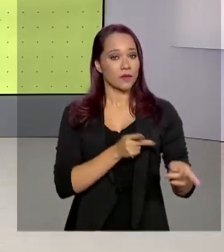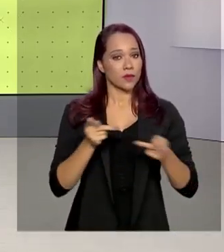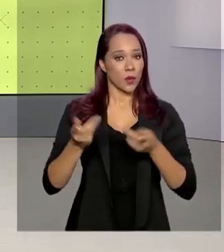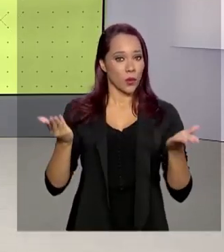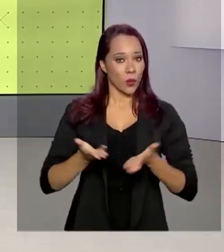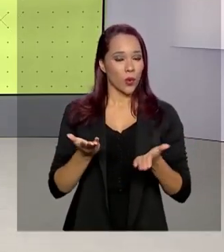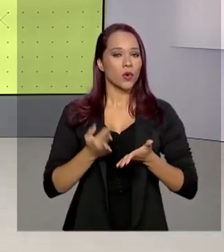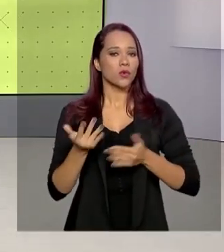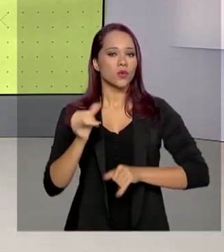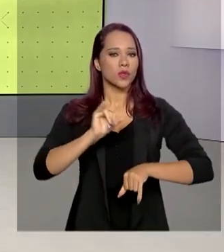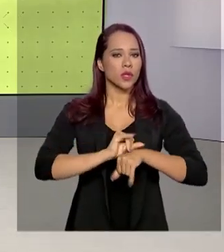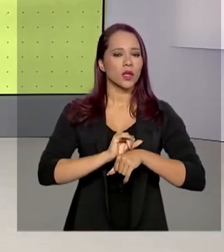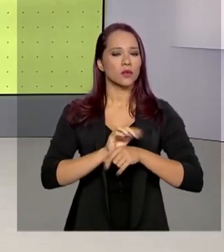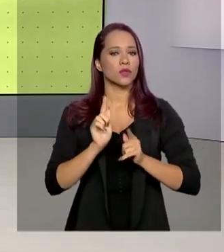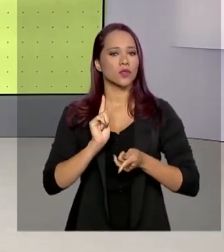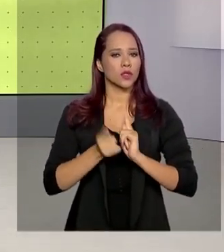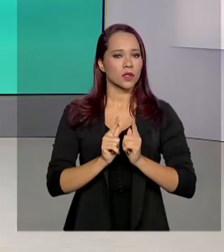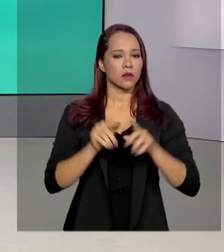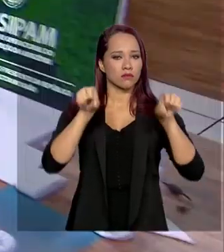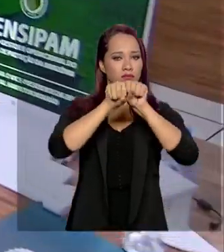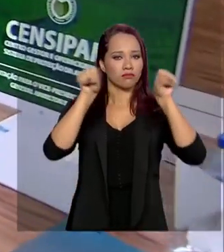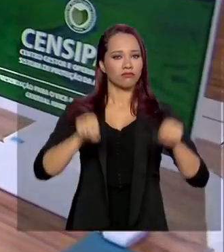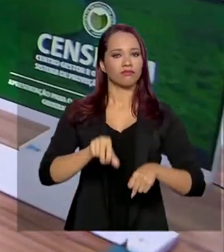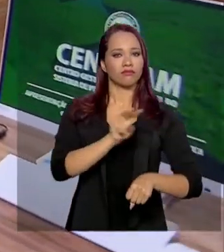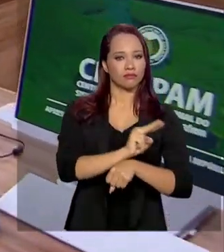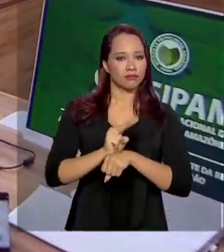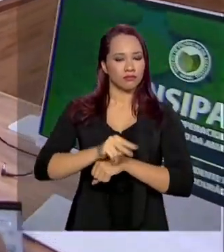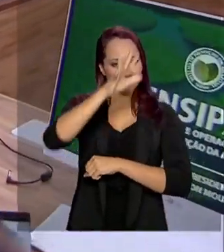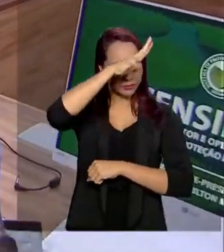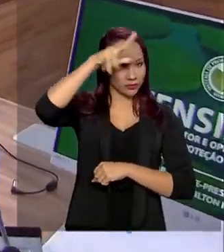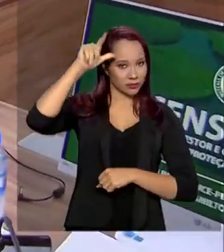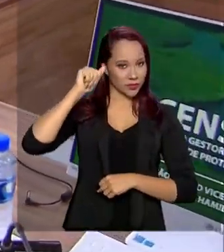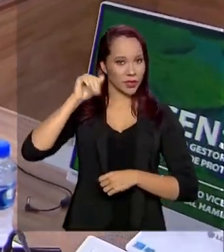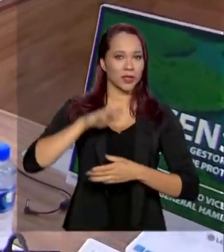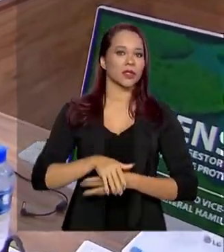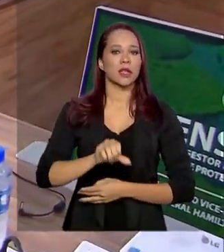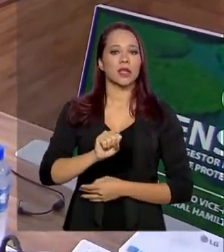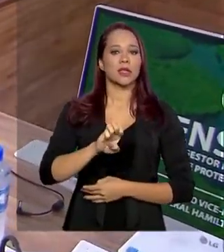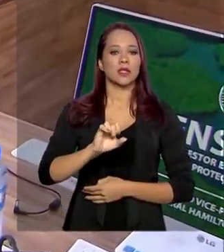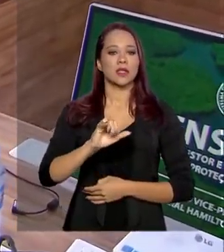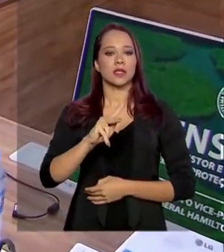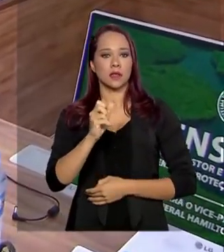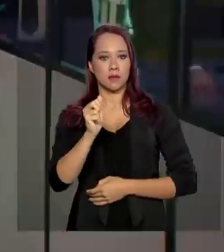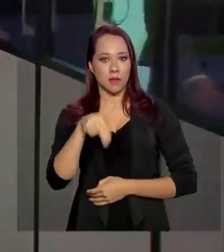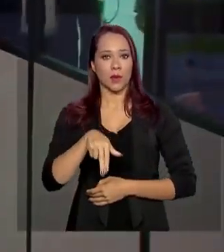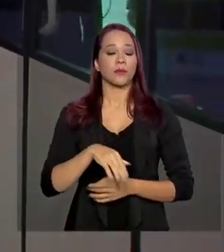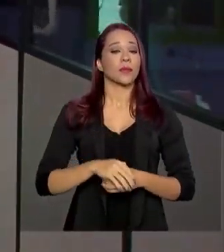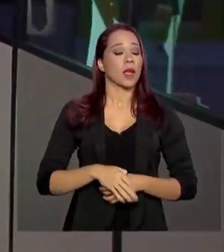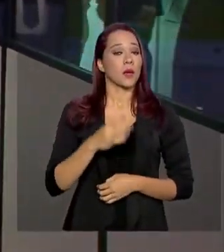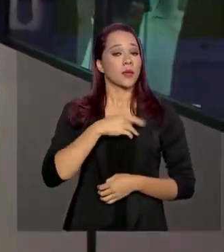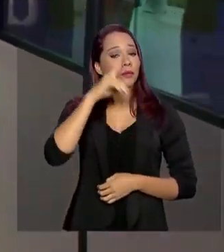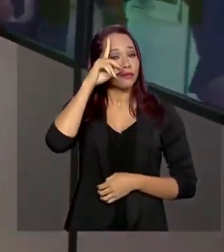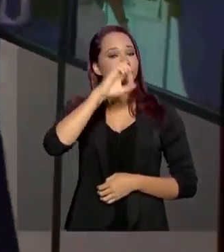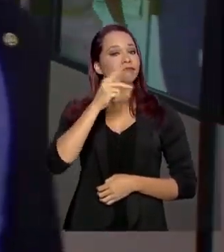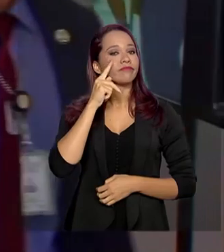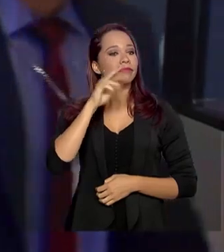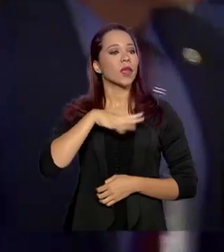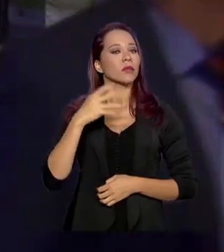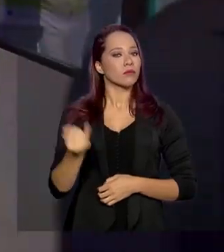o centro gestor e operacional do sistema de proteção da amazônia censipam para mourão essa é uma ferramenta